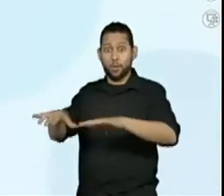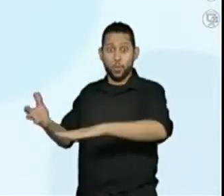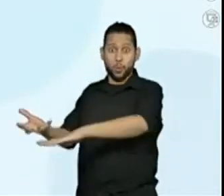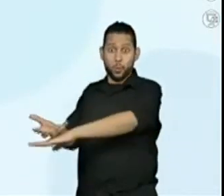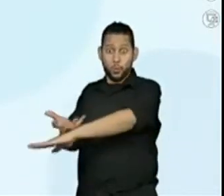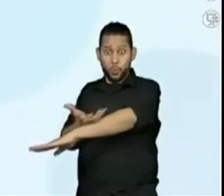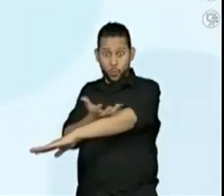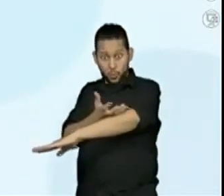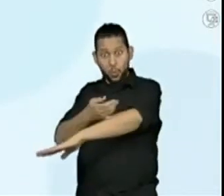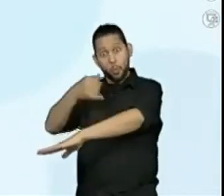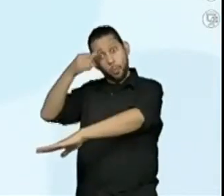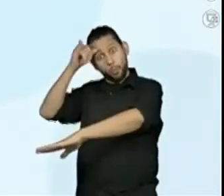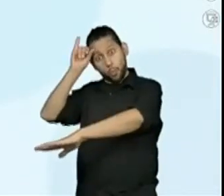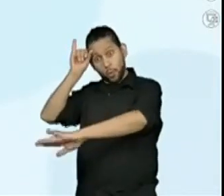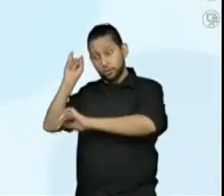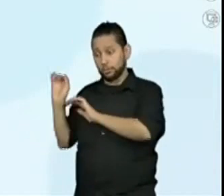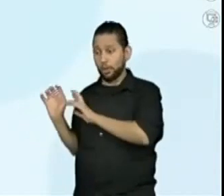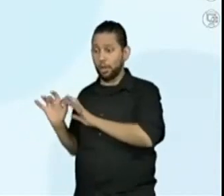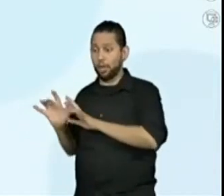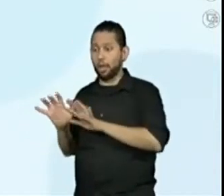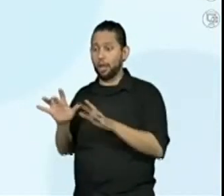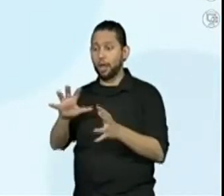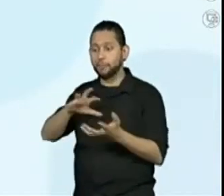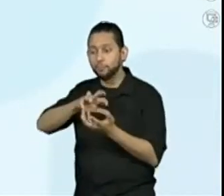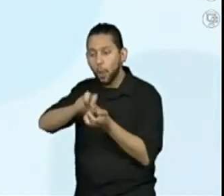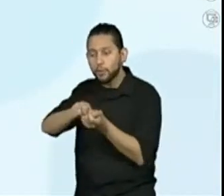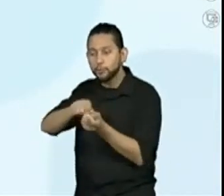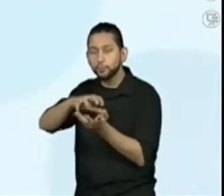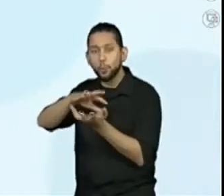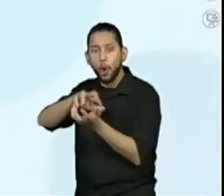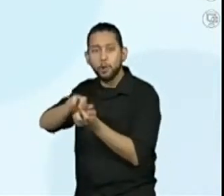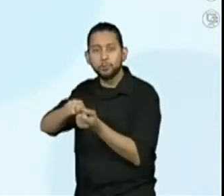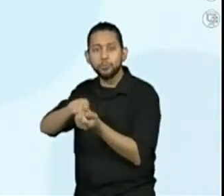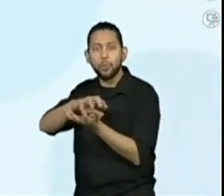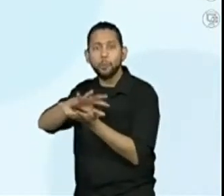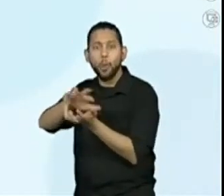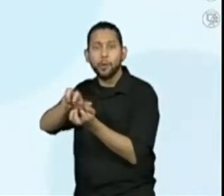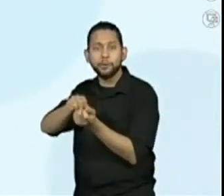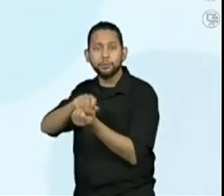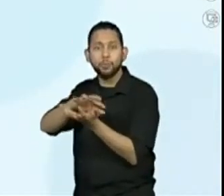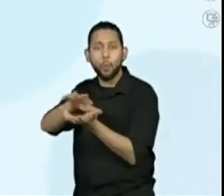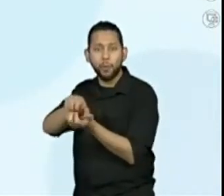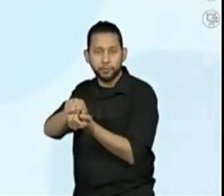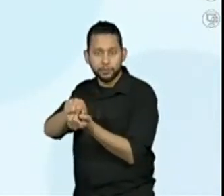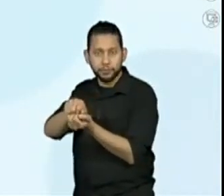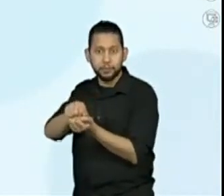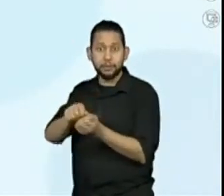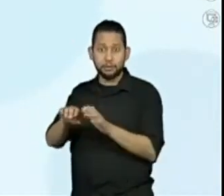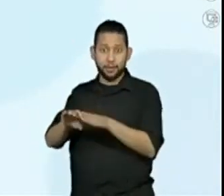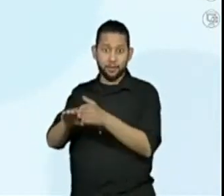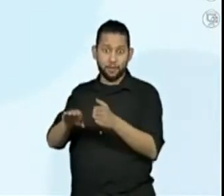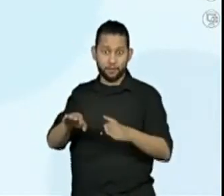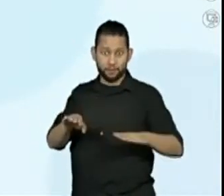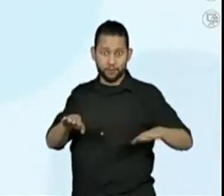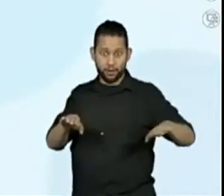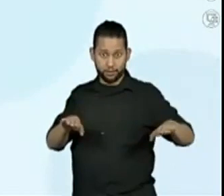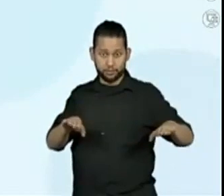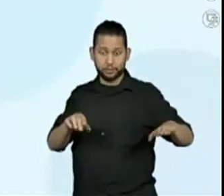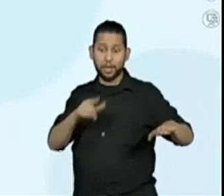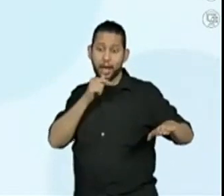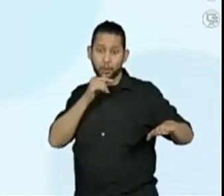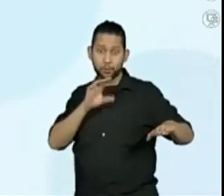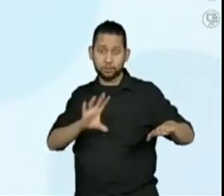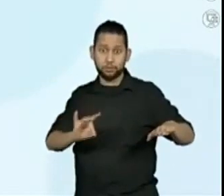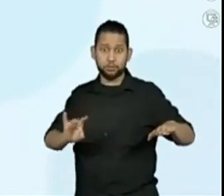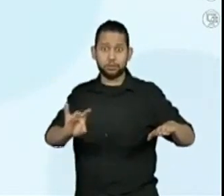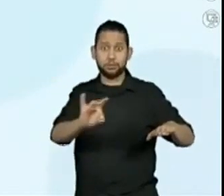das matas ciliares. A maior umidade das várzeas à beira de rios